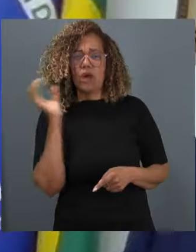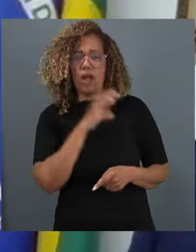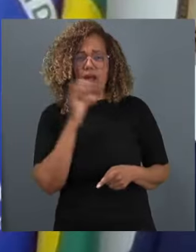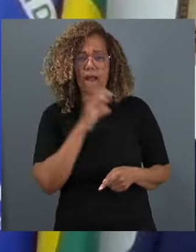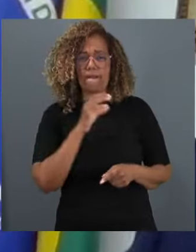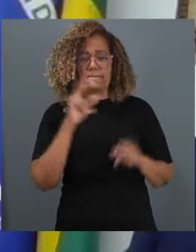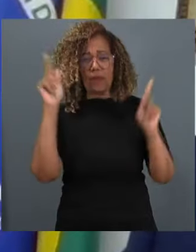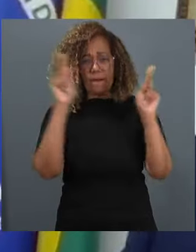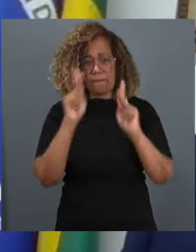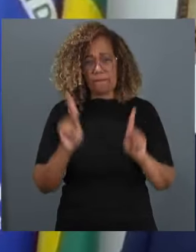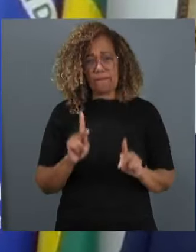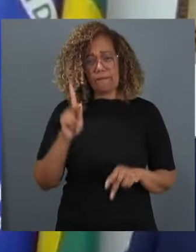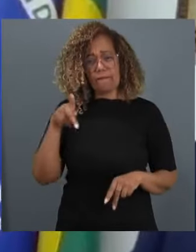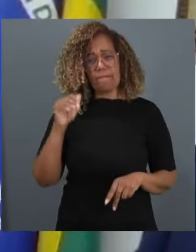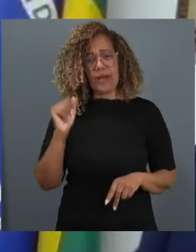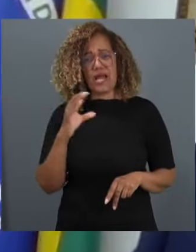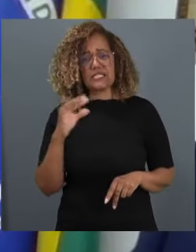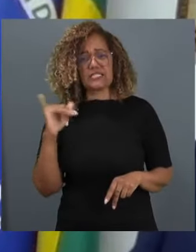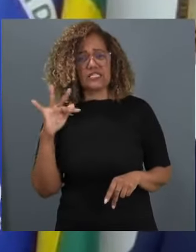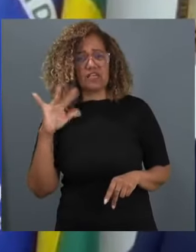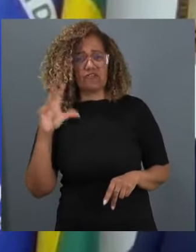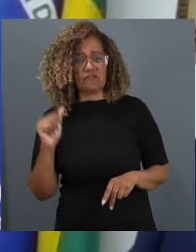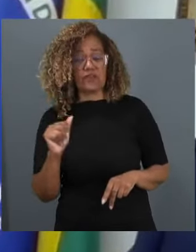pacífica, respeitosa,